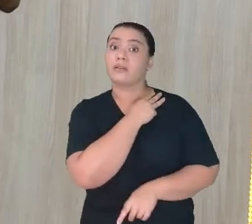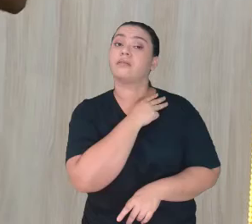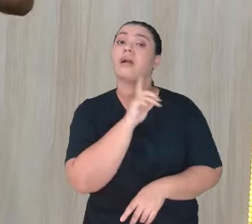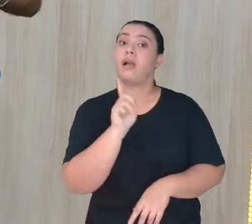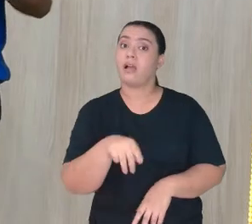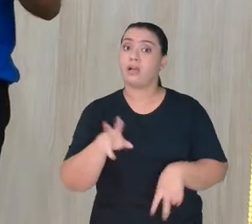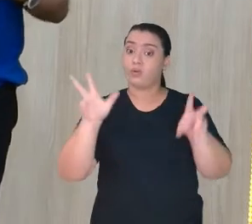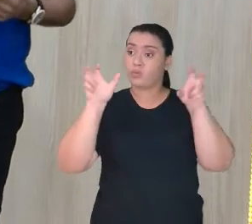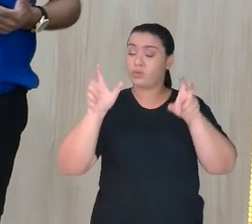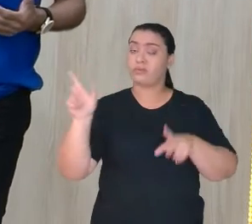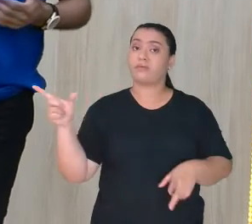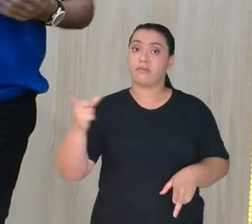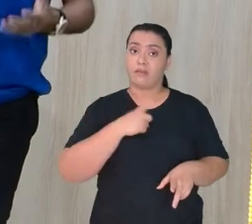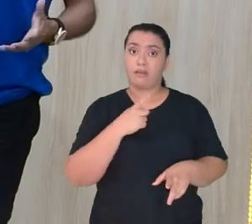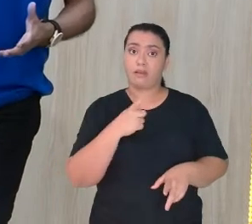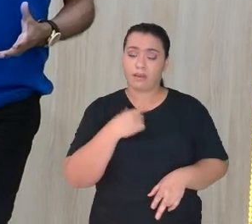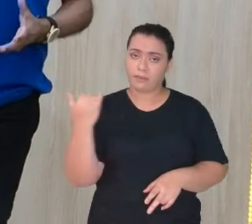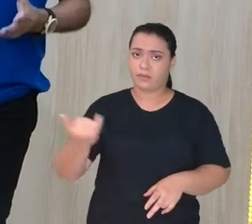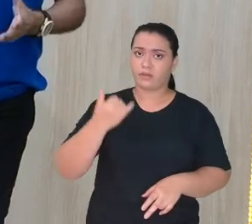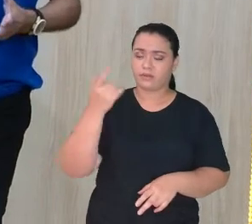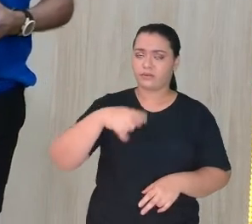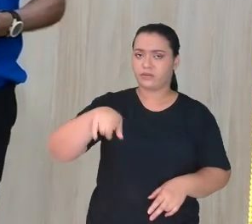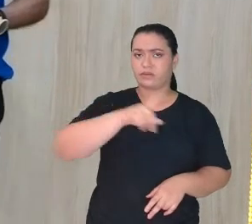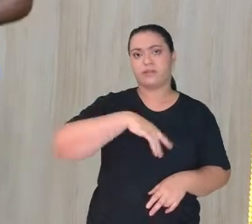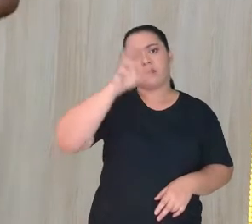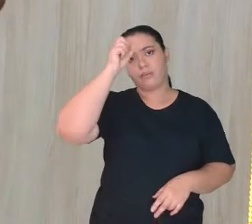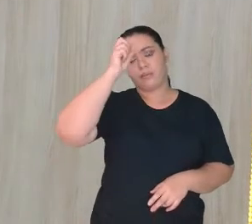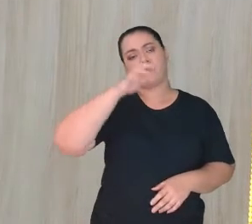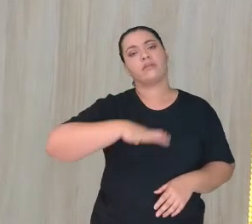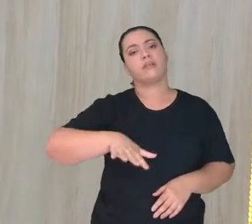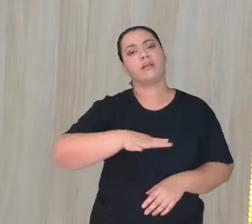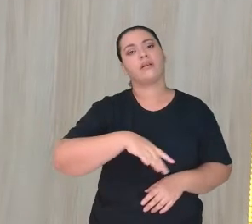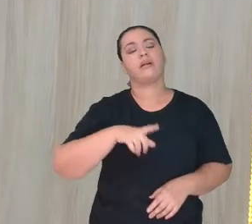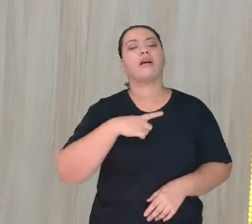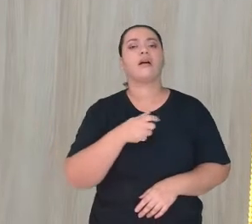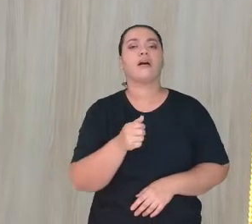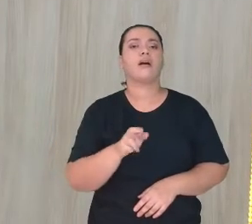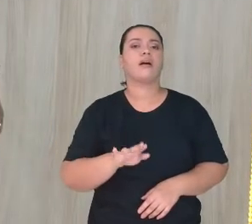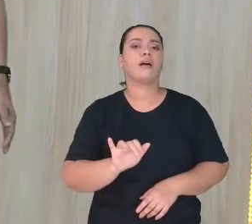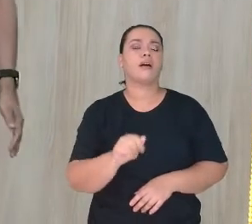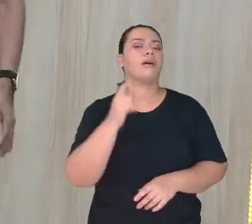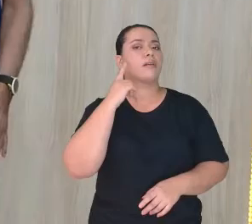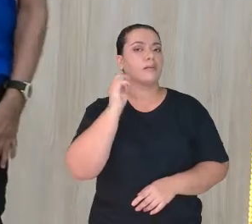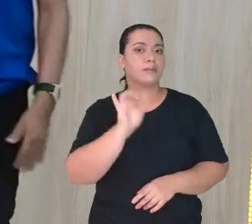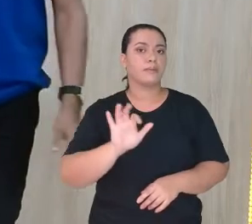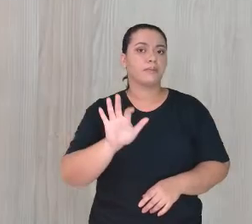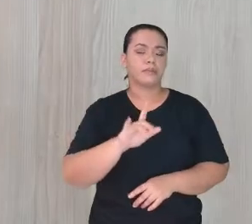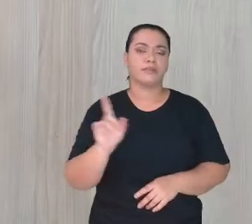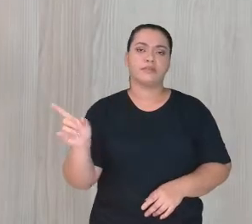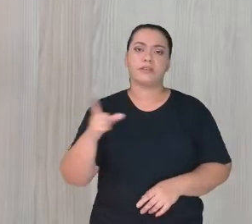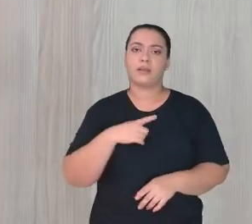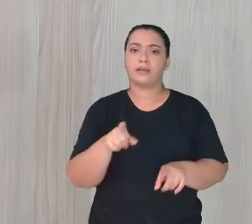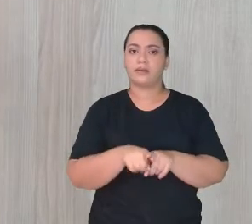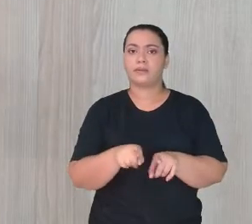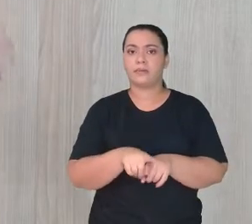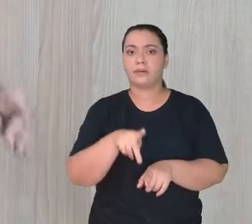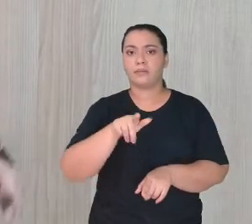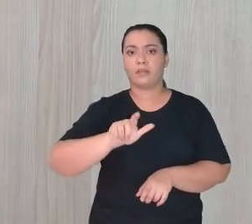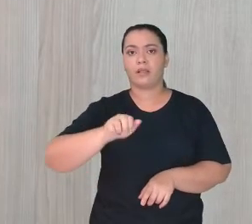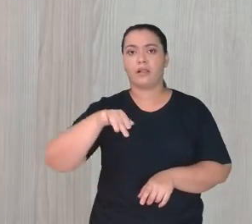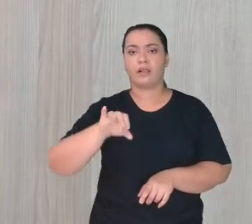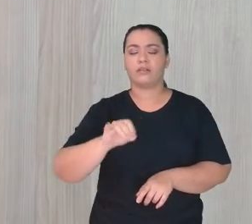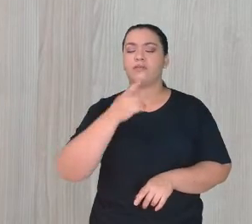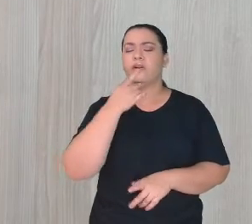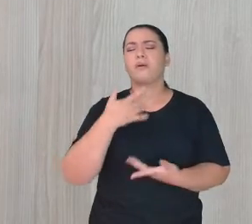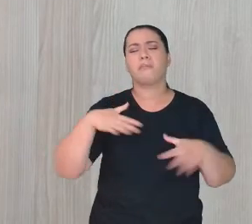assunto muito presente aí para vocês, a área das figuras planas. Não é isso aí, Pedro? Show de bola! Ricardinho,